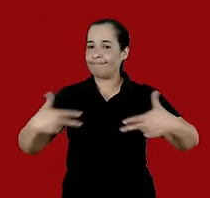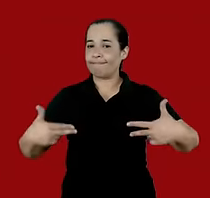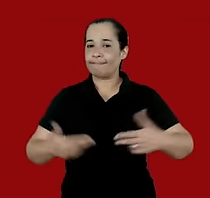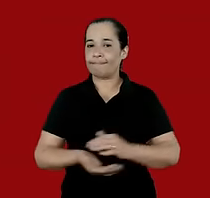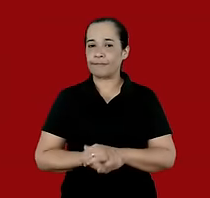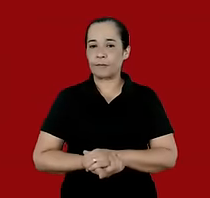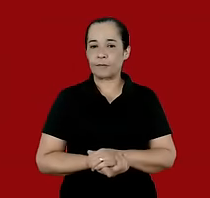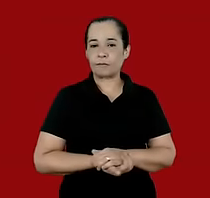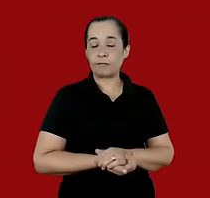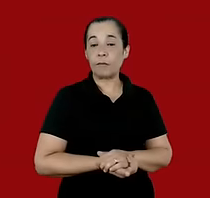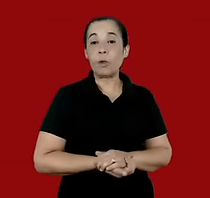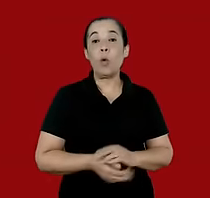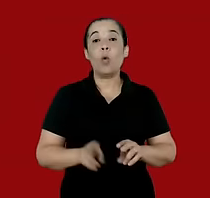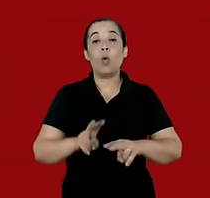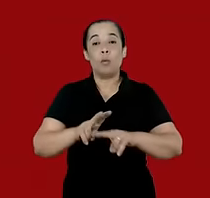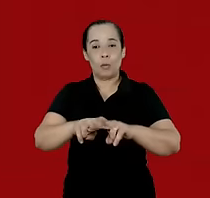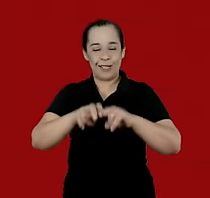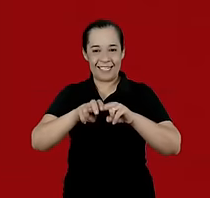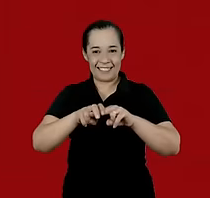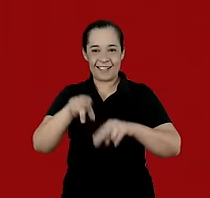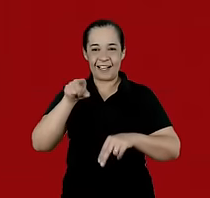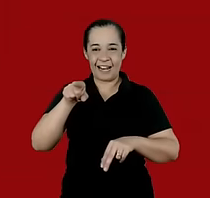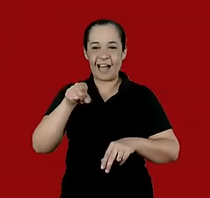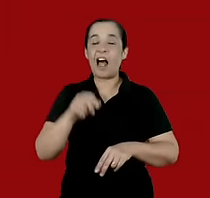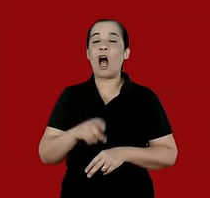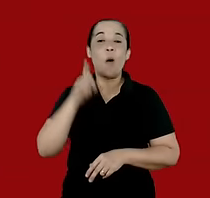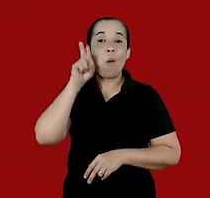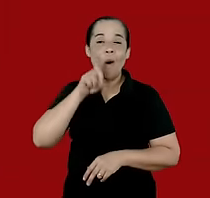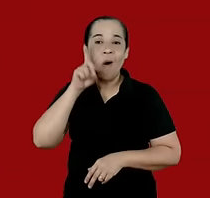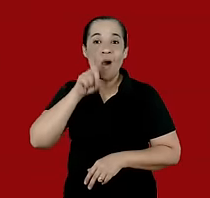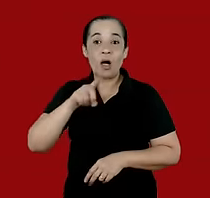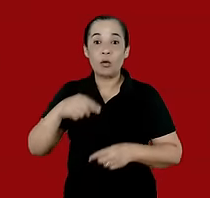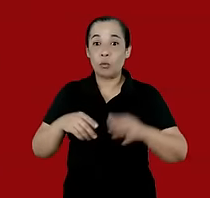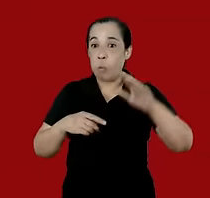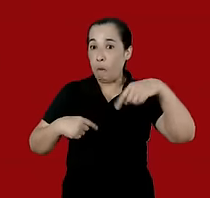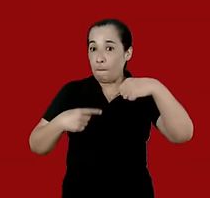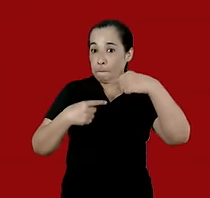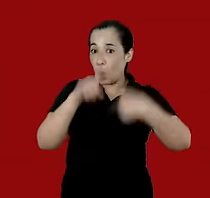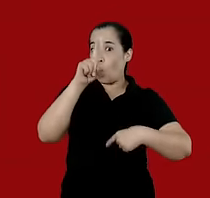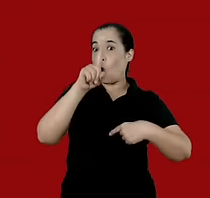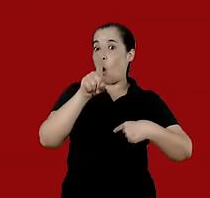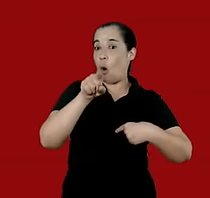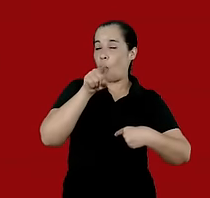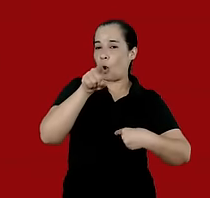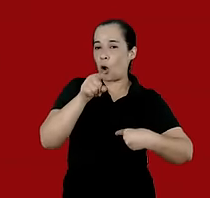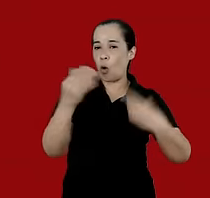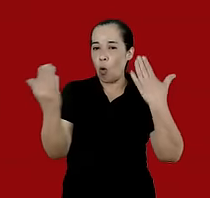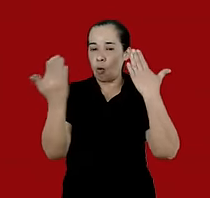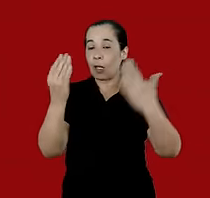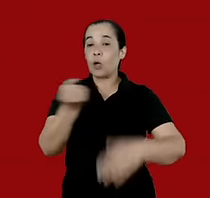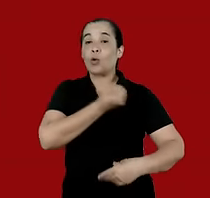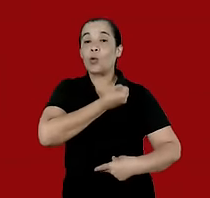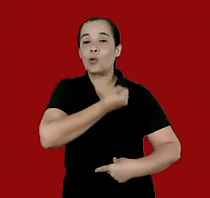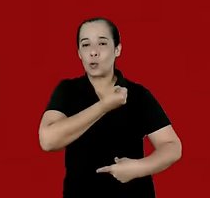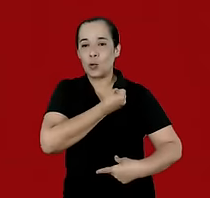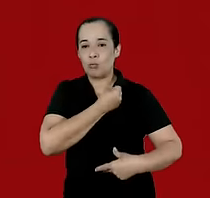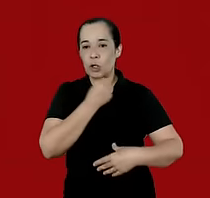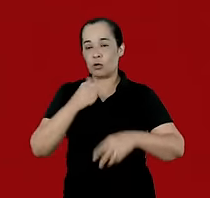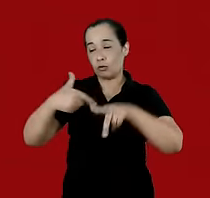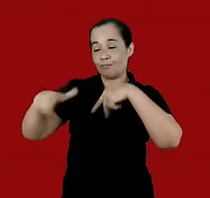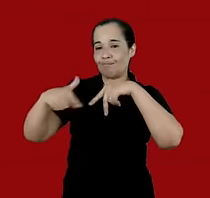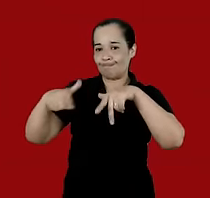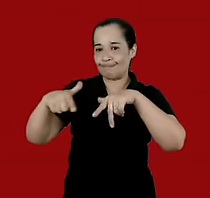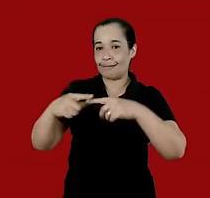política monetária Americana a gente vê que deu um salto grande né Eh com o número que a gente teve aí o último número de emprego mas quando a gente